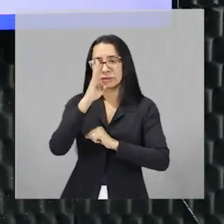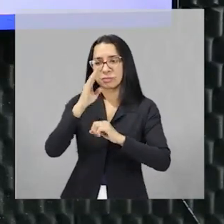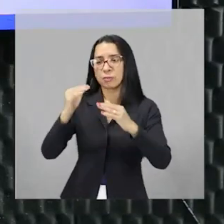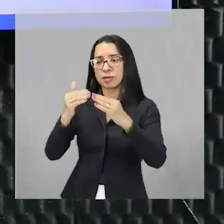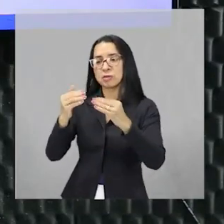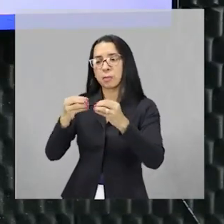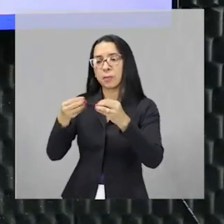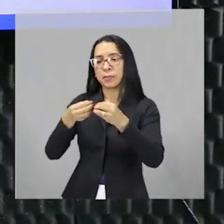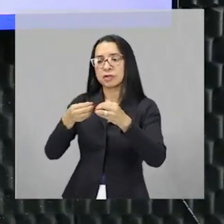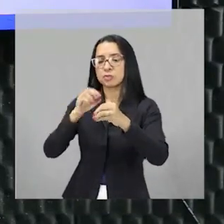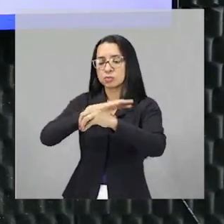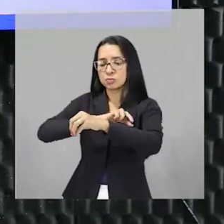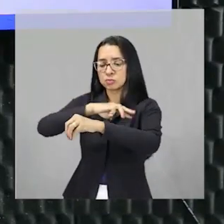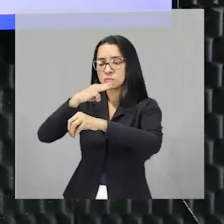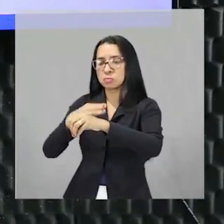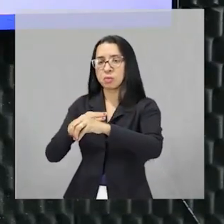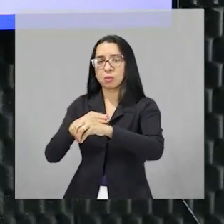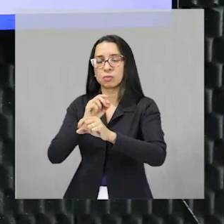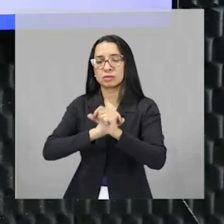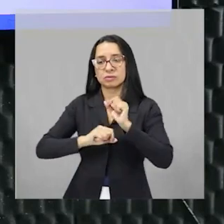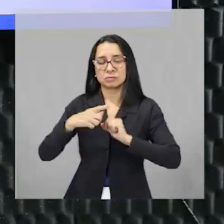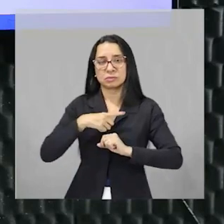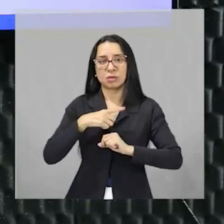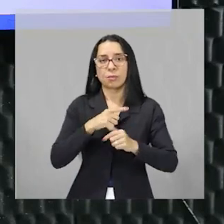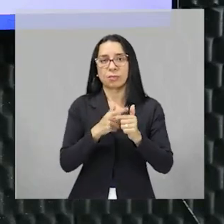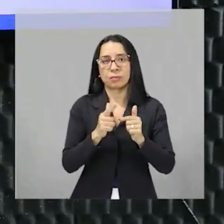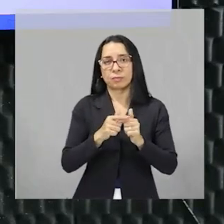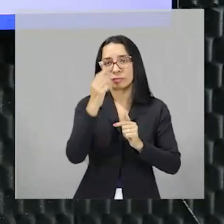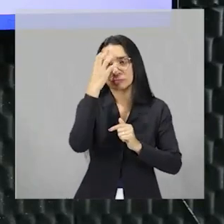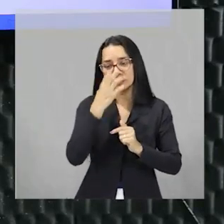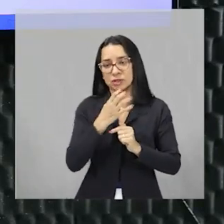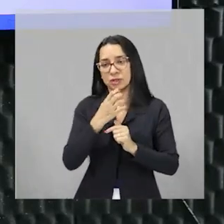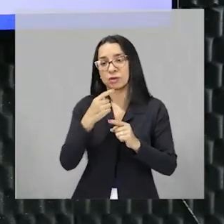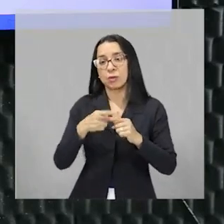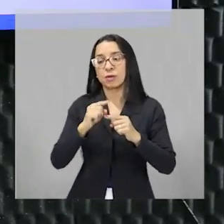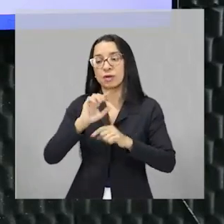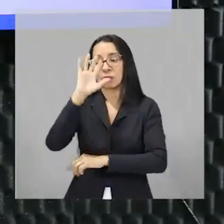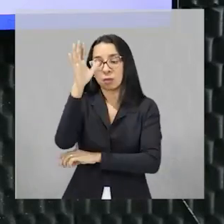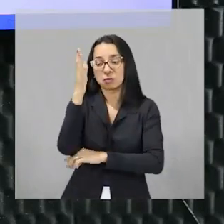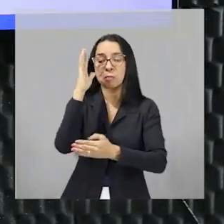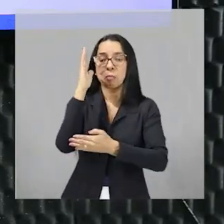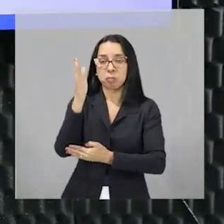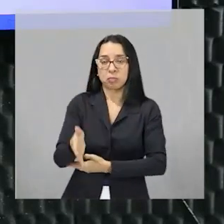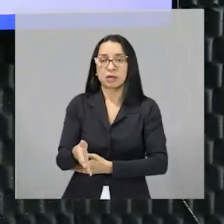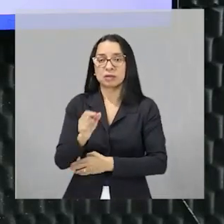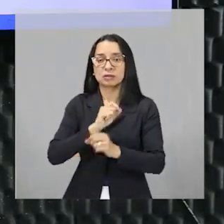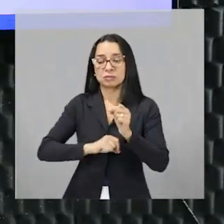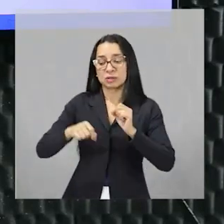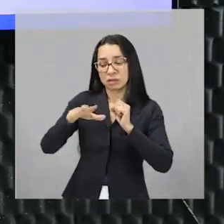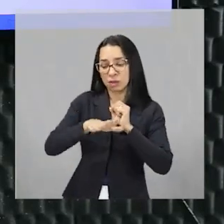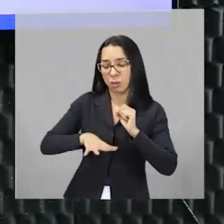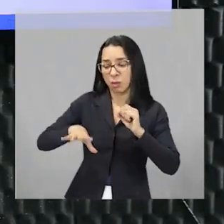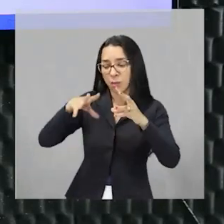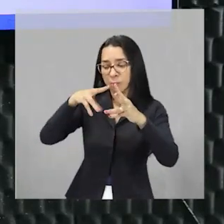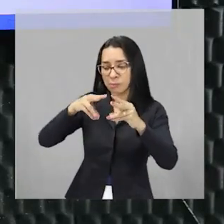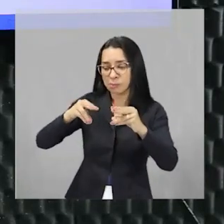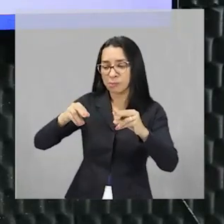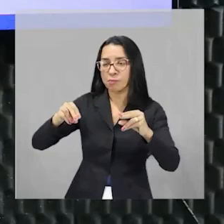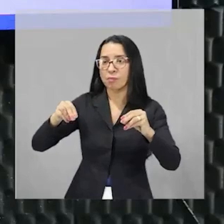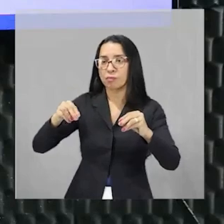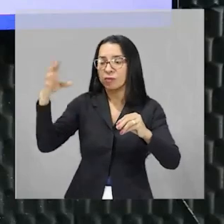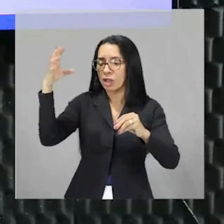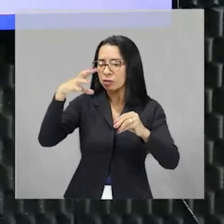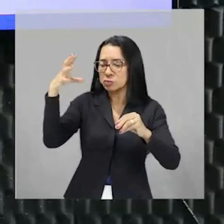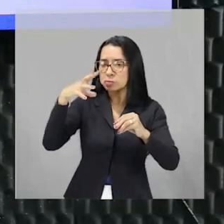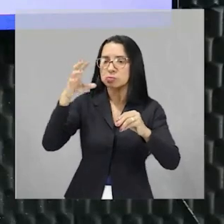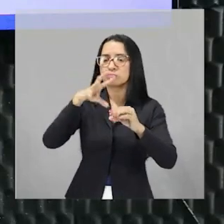faziam desmatamento. E aí tu vai ter um problema sério, porque quando tu desmata áreas de encosta, tu vai deixar esse solo solto e quando há